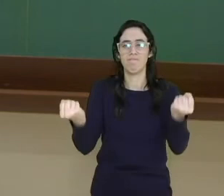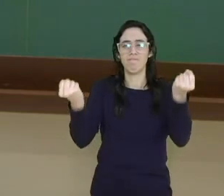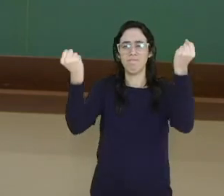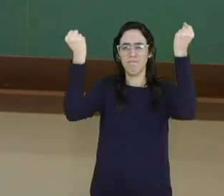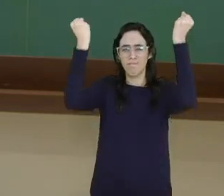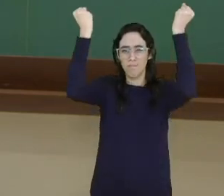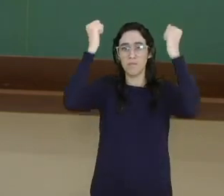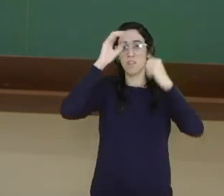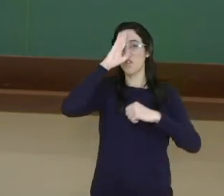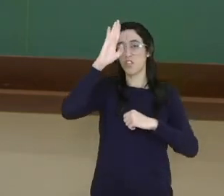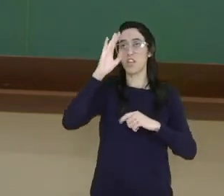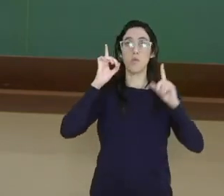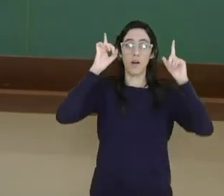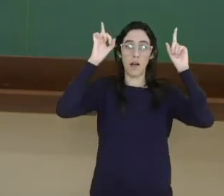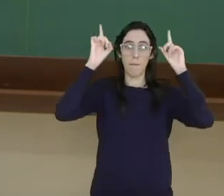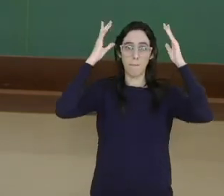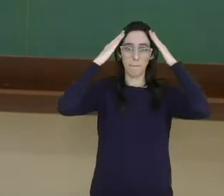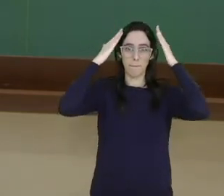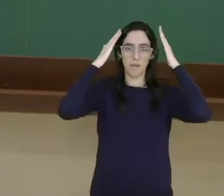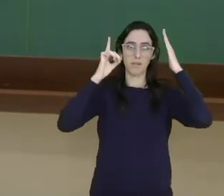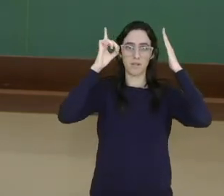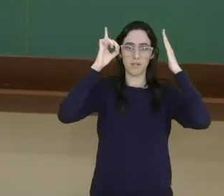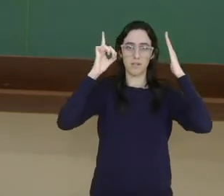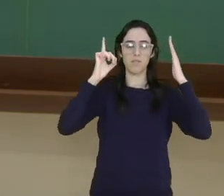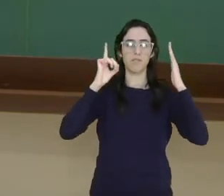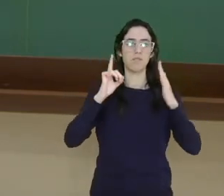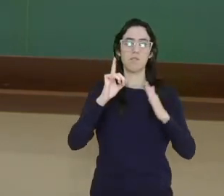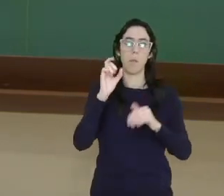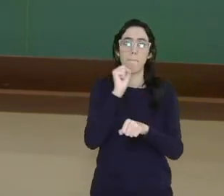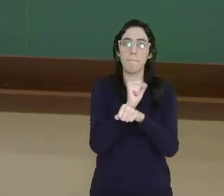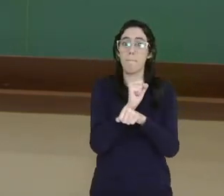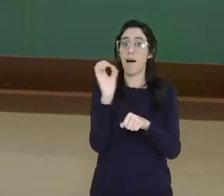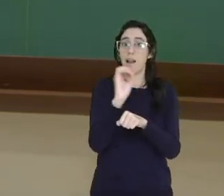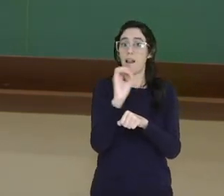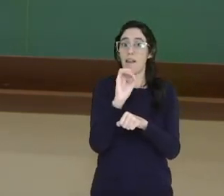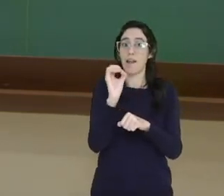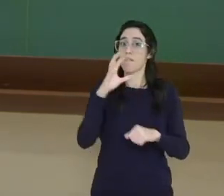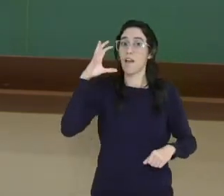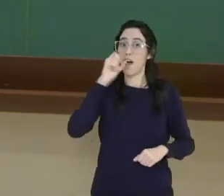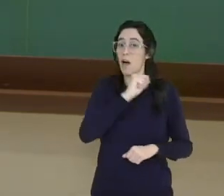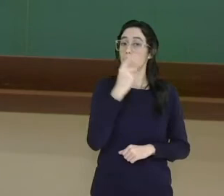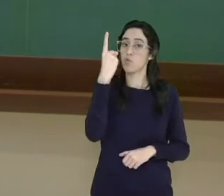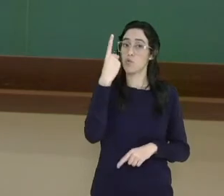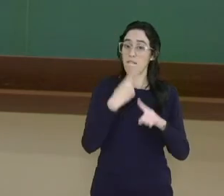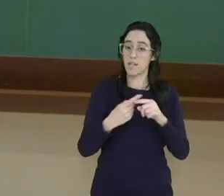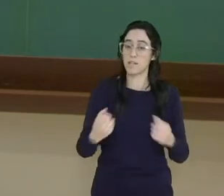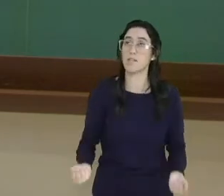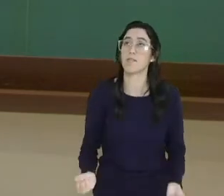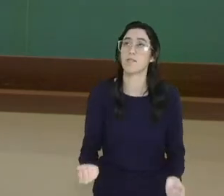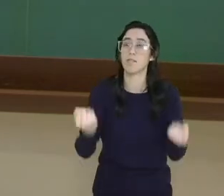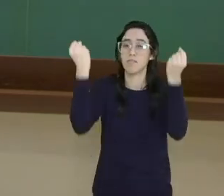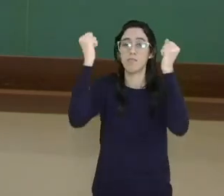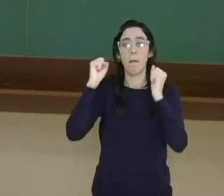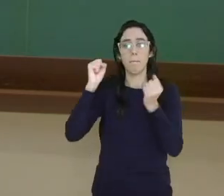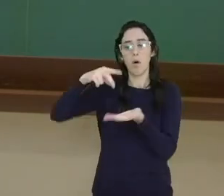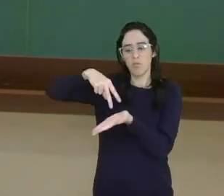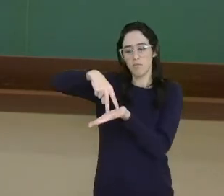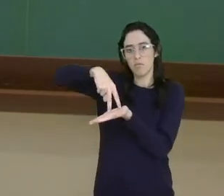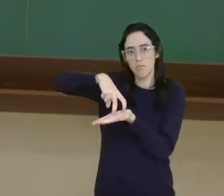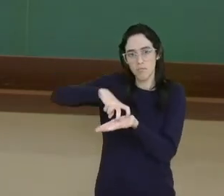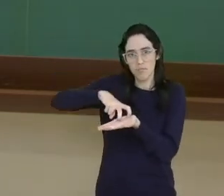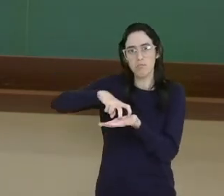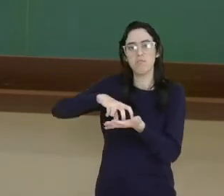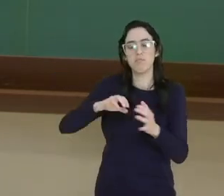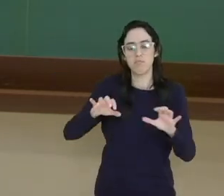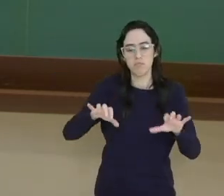vai direto para o alto da sua cabeça, sem parar em nenhum momento. Ele até pode flexionar as pernas, mas depois